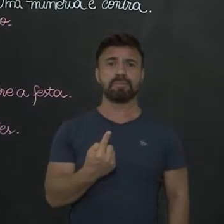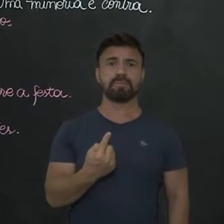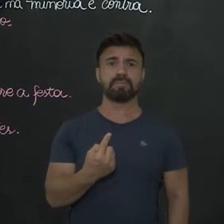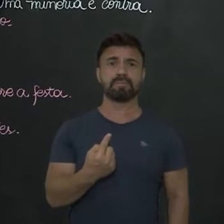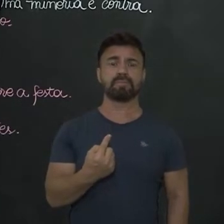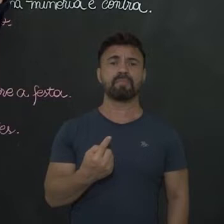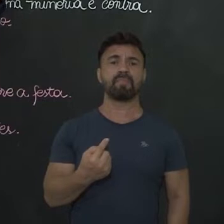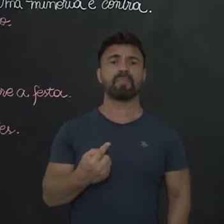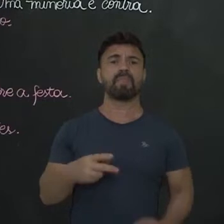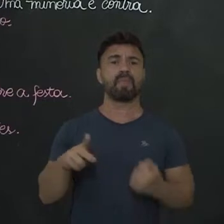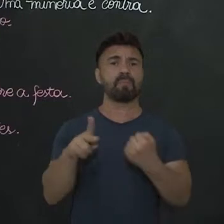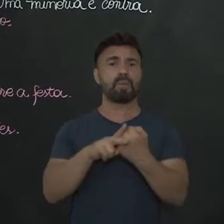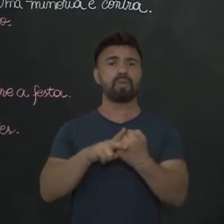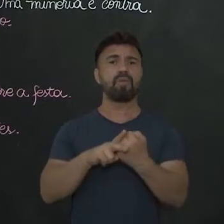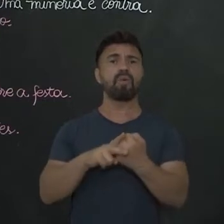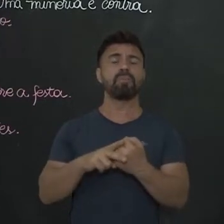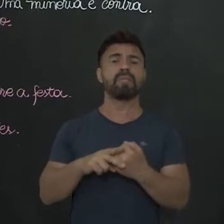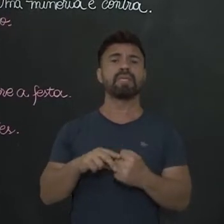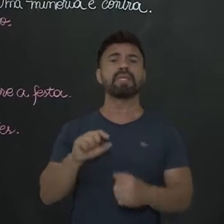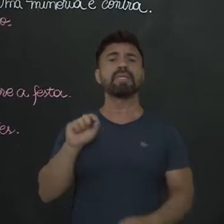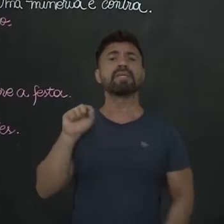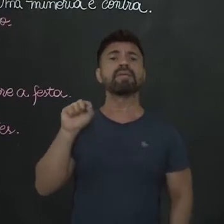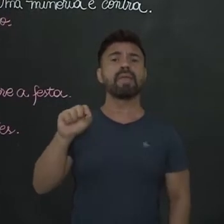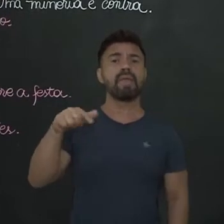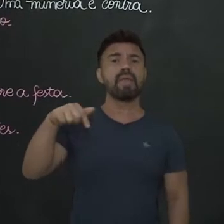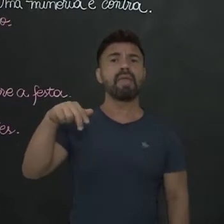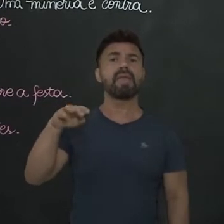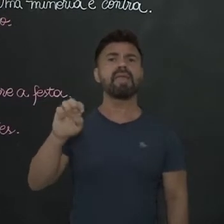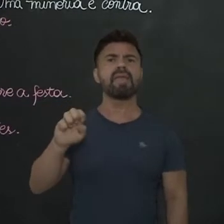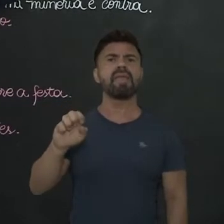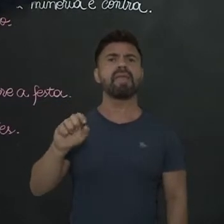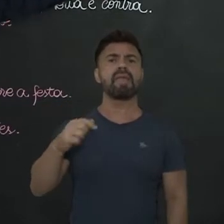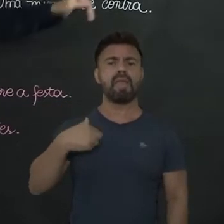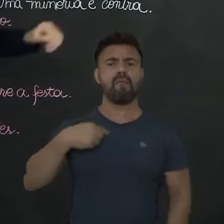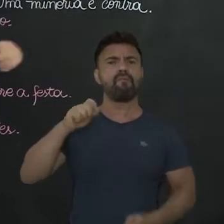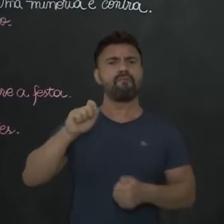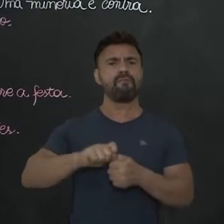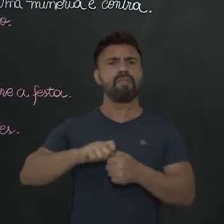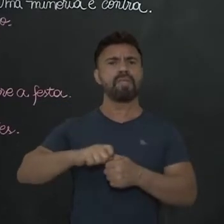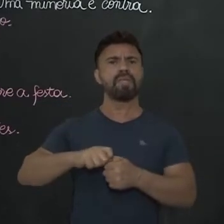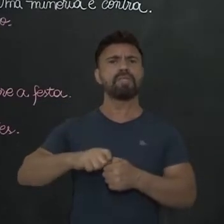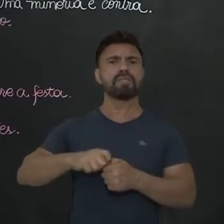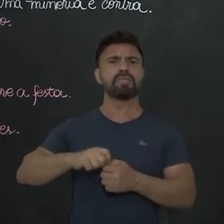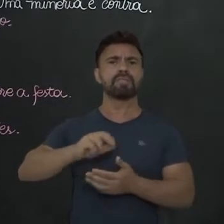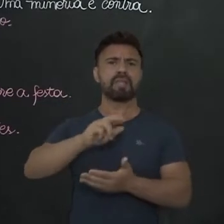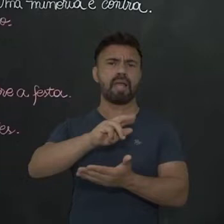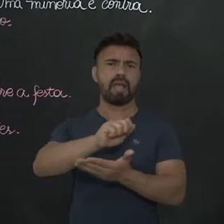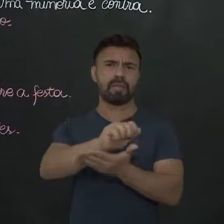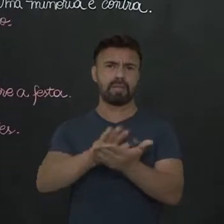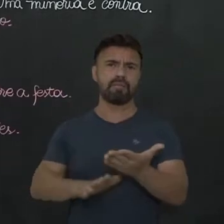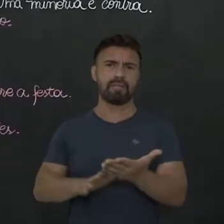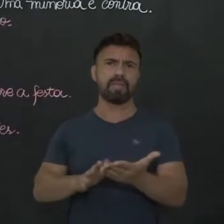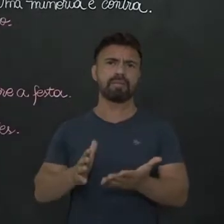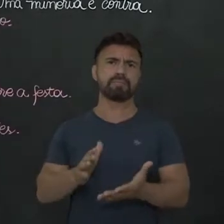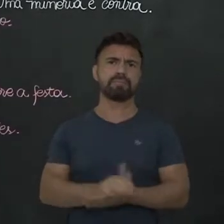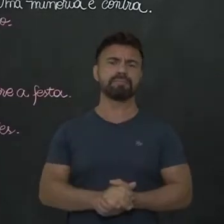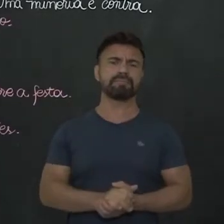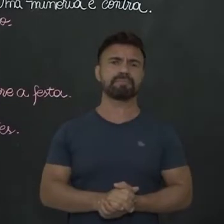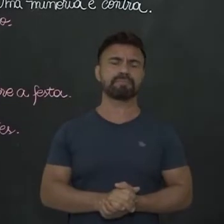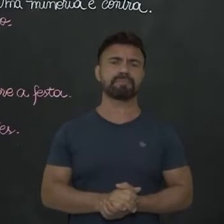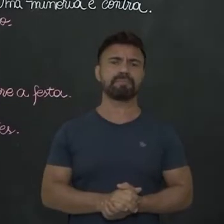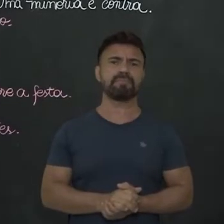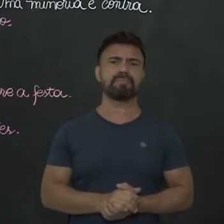No caso aqui, nós temos uma variação com o pronome que. Fui eu que realizei a tarefa. Também há uma concordância